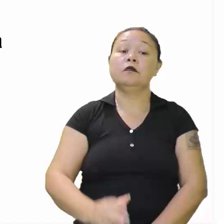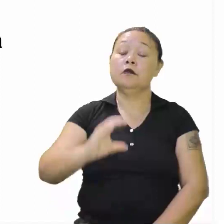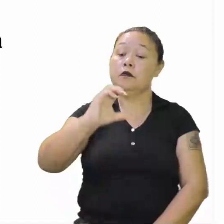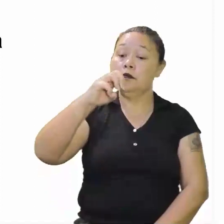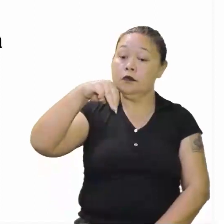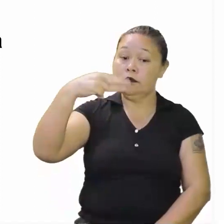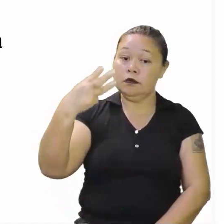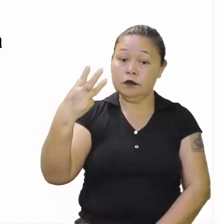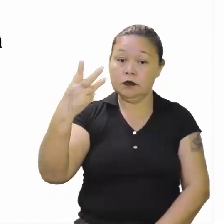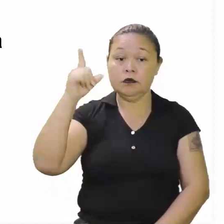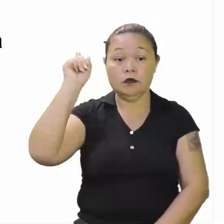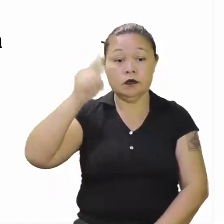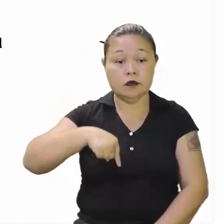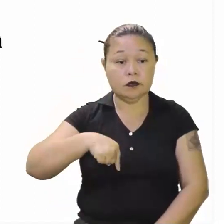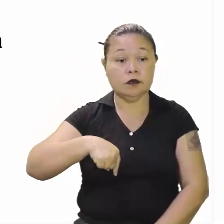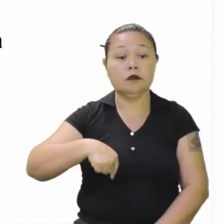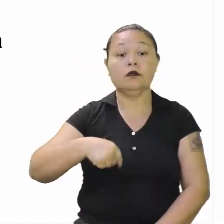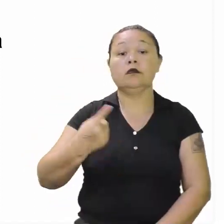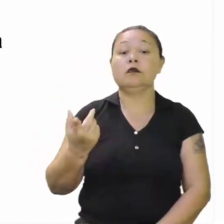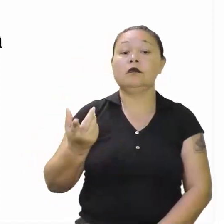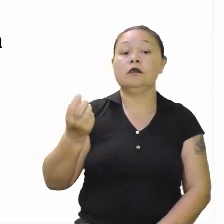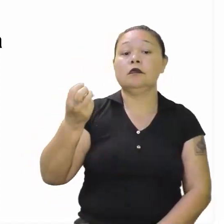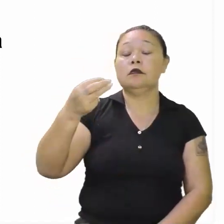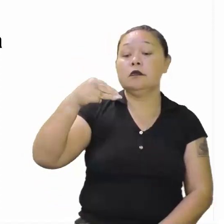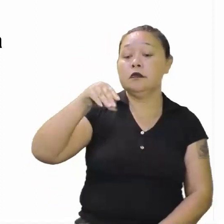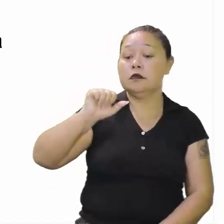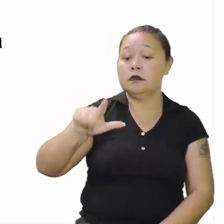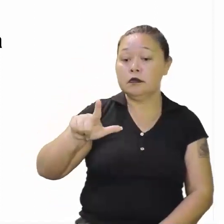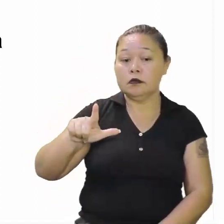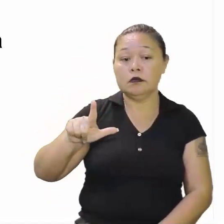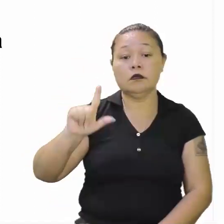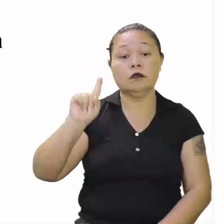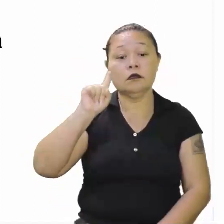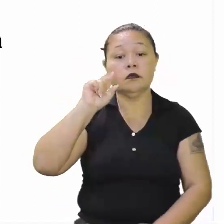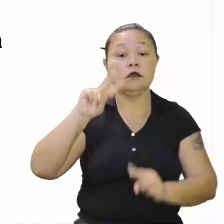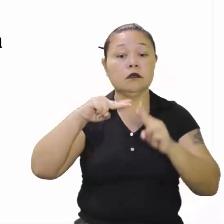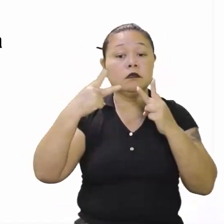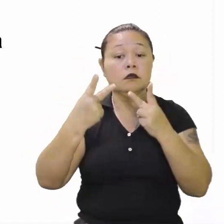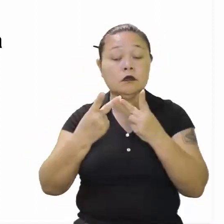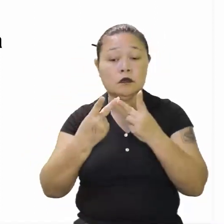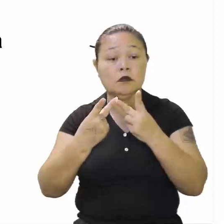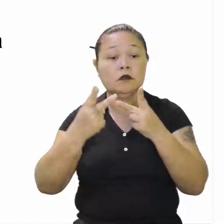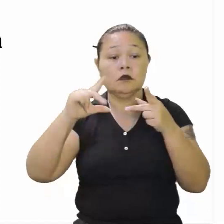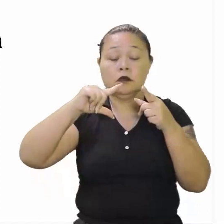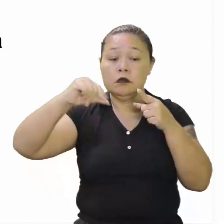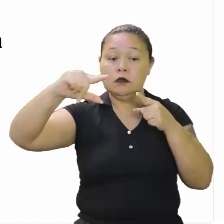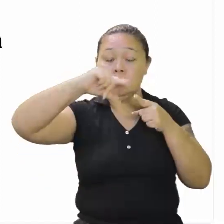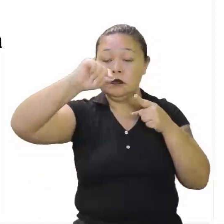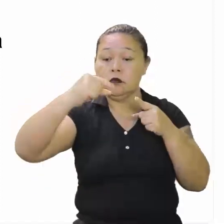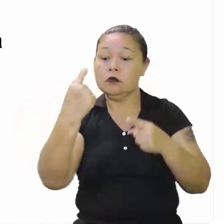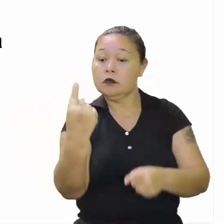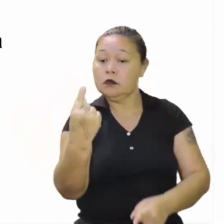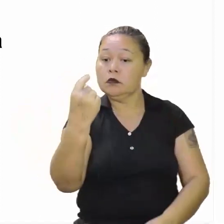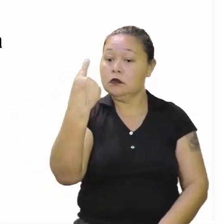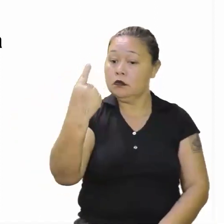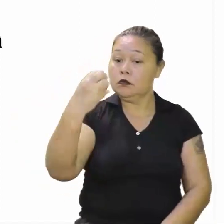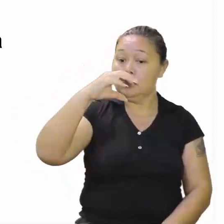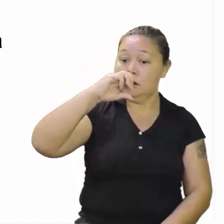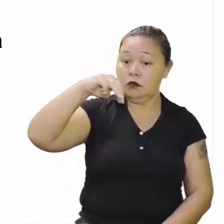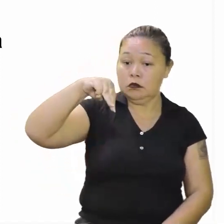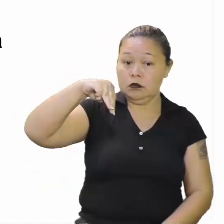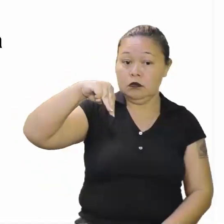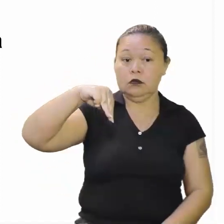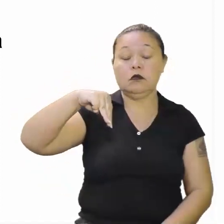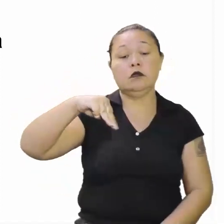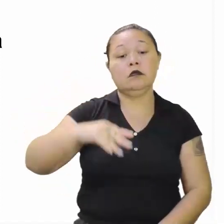cúbico e o mililitro é o seguinte: o centímetro cúbico é o volume de cubo cuja aresta mede 1